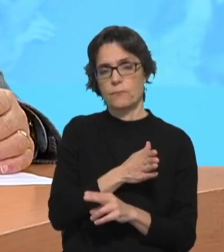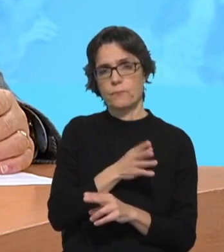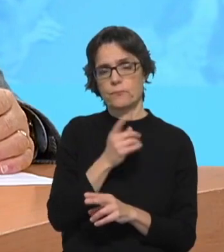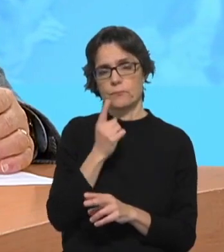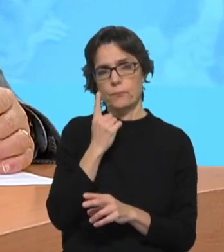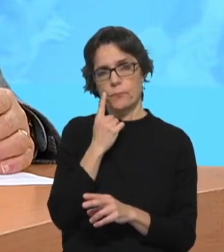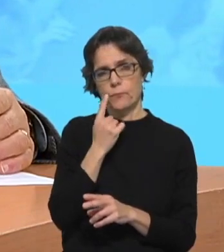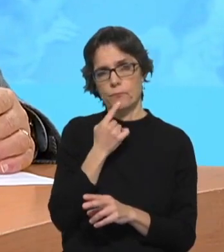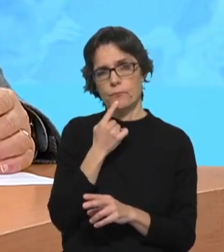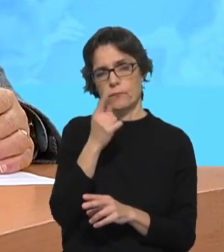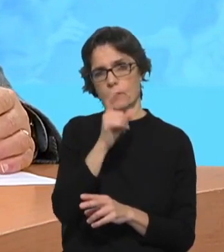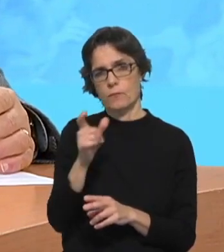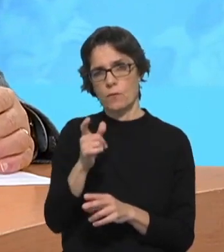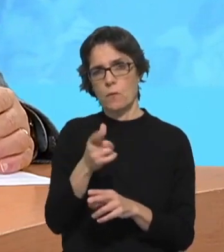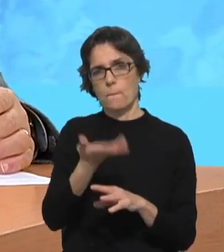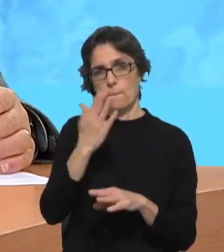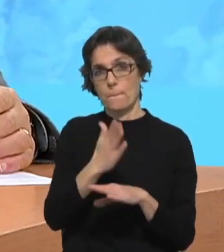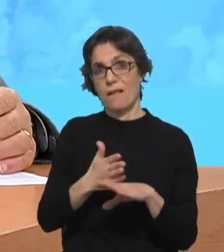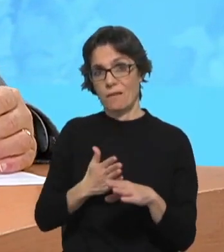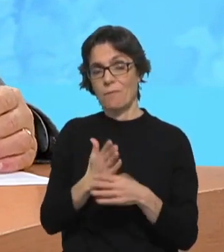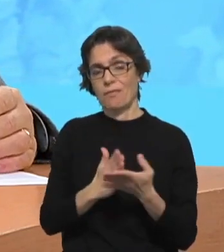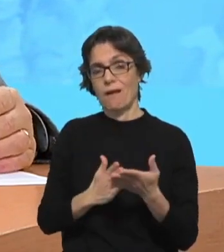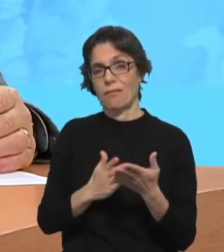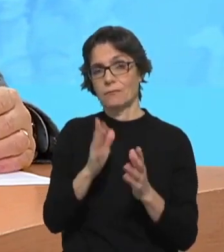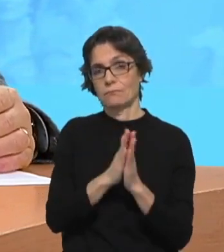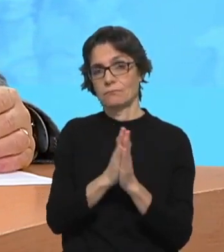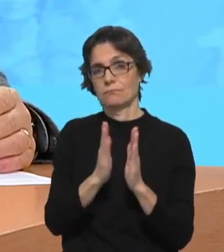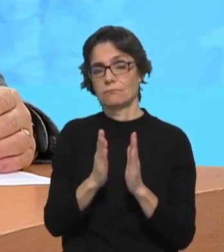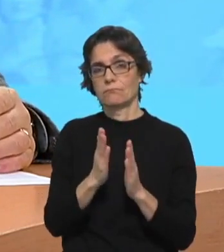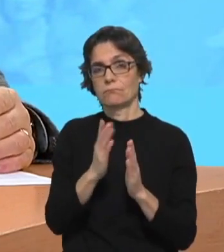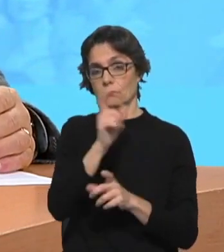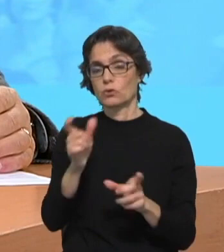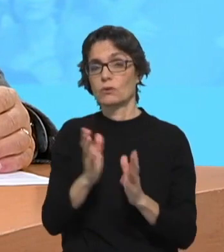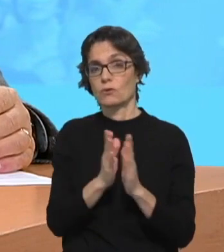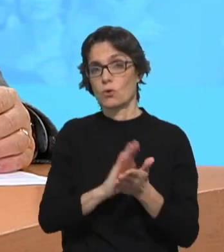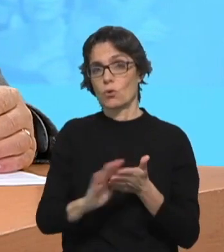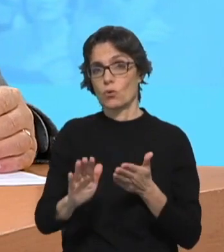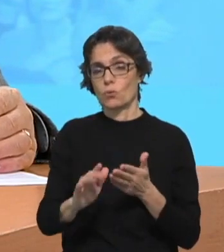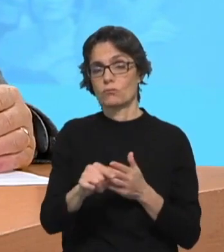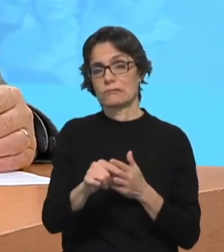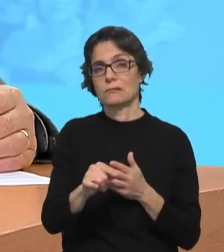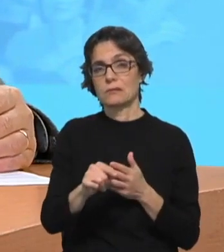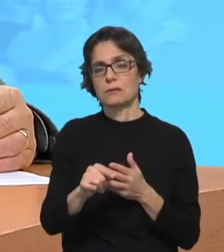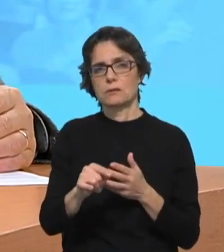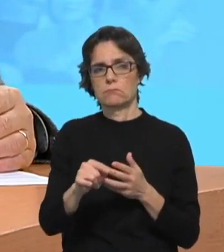das pessoas sem religião habitavam este território, mais de metade dos evangélicos, por